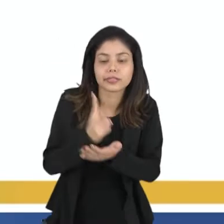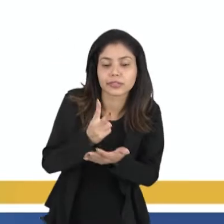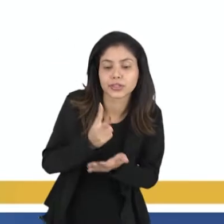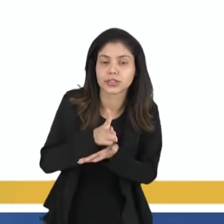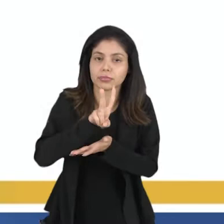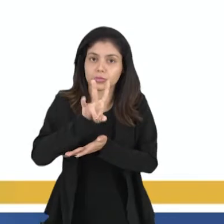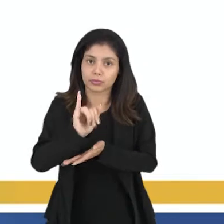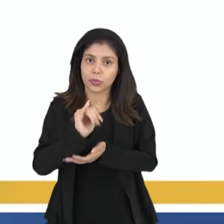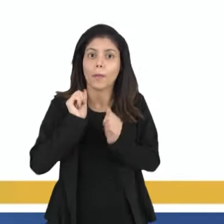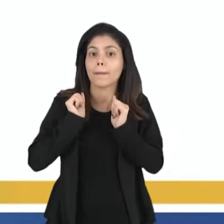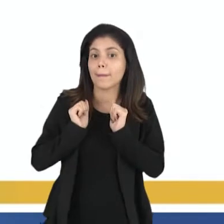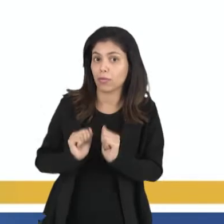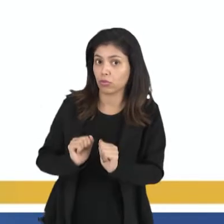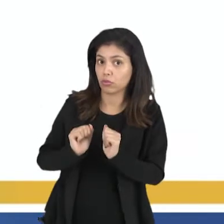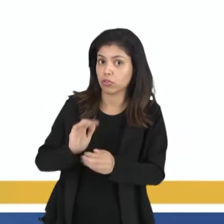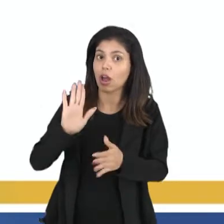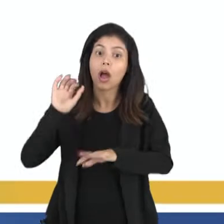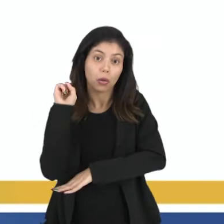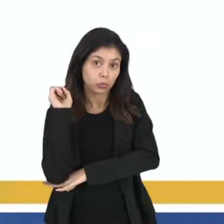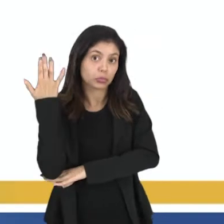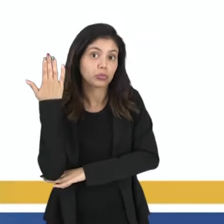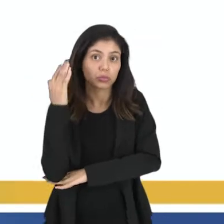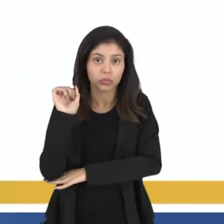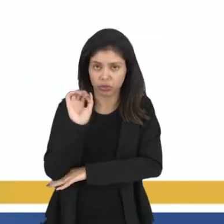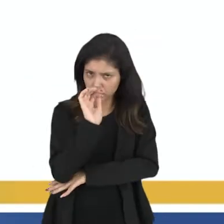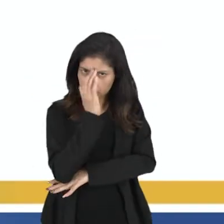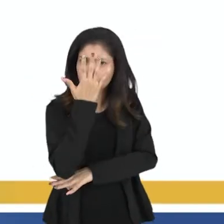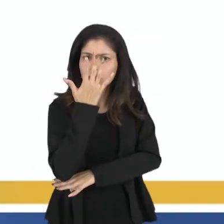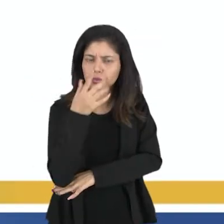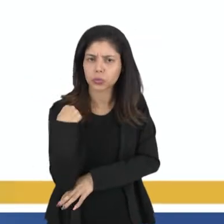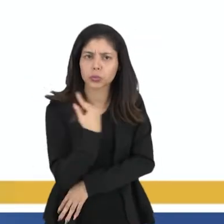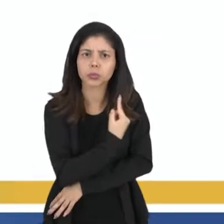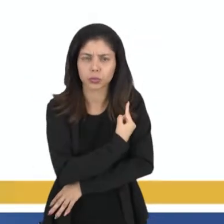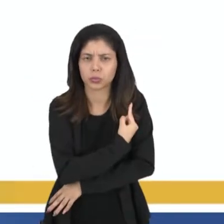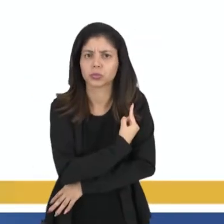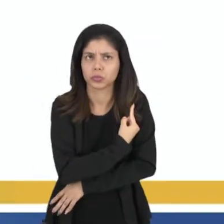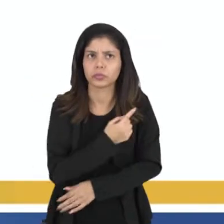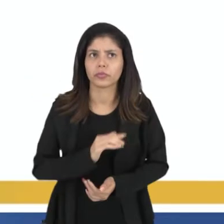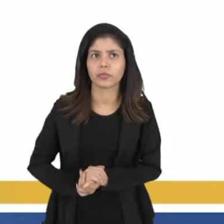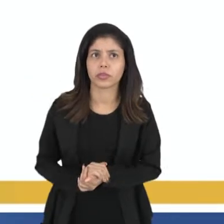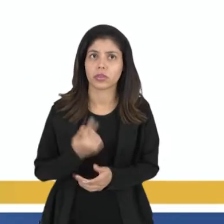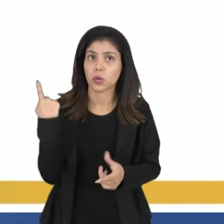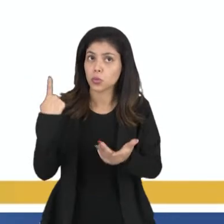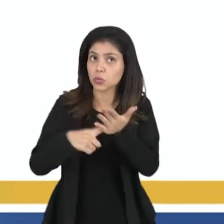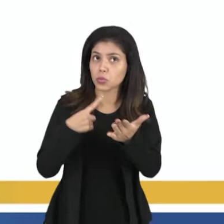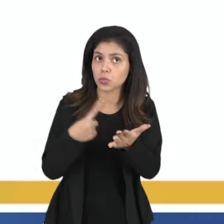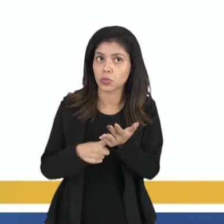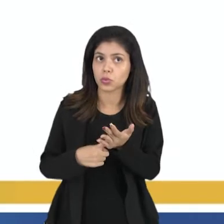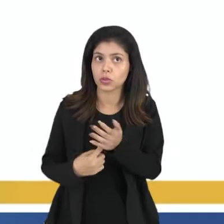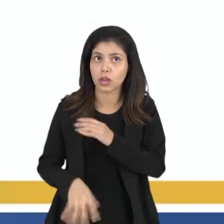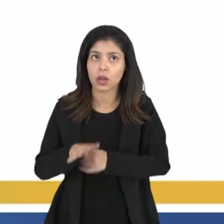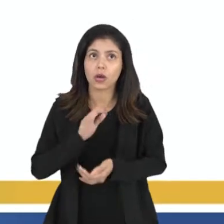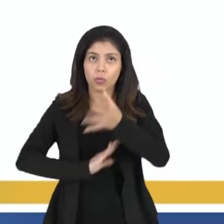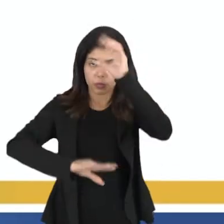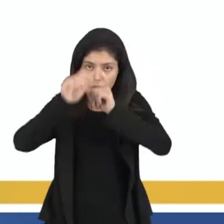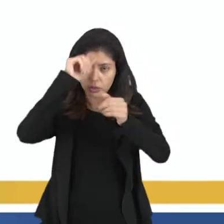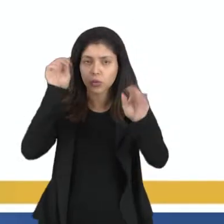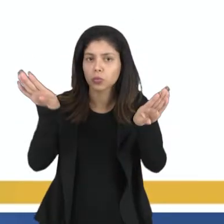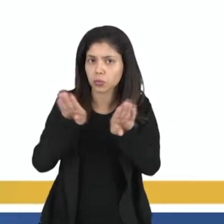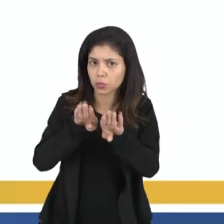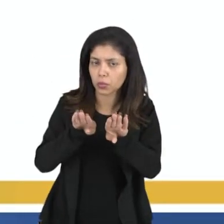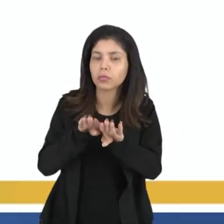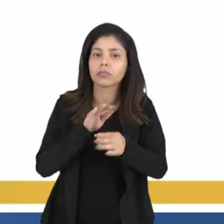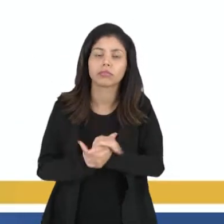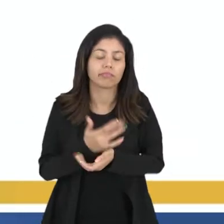eles podem nos enganar. Então, defende o sentido de como critério originário para considerar um conhecimento legítimo.